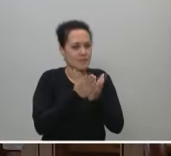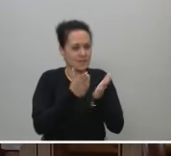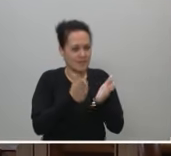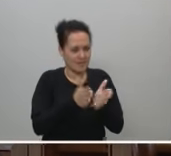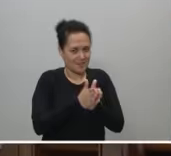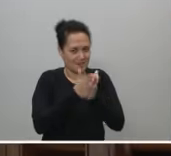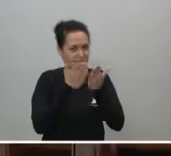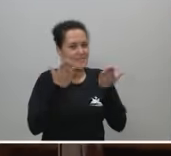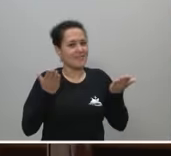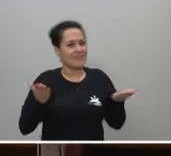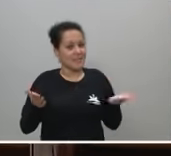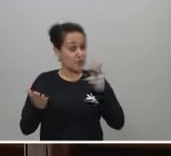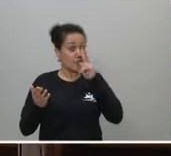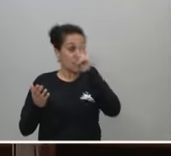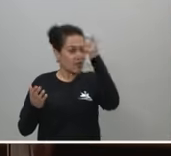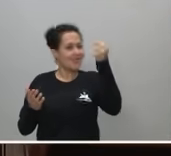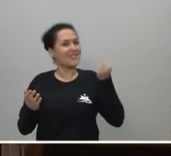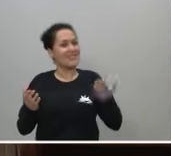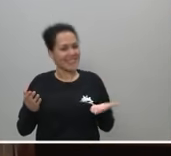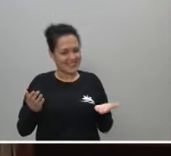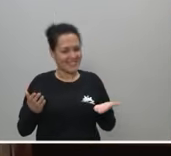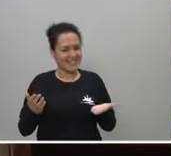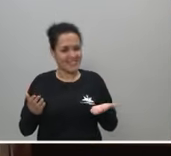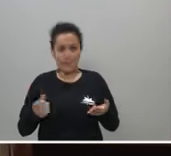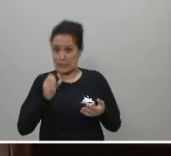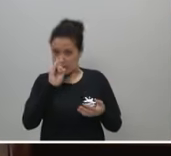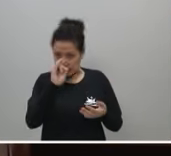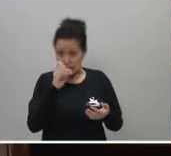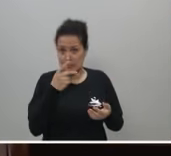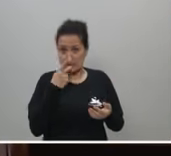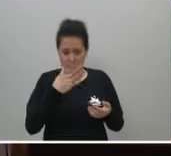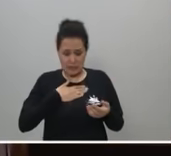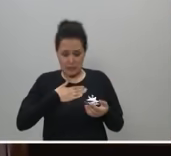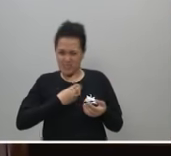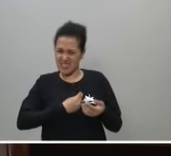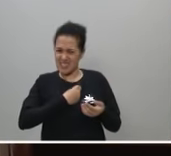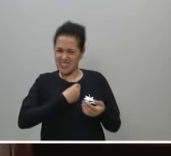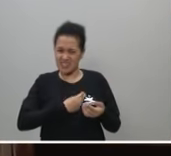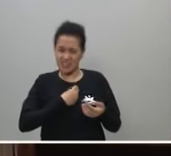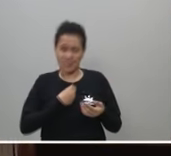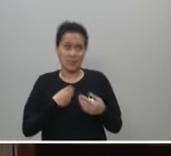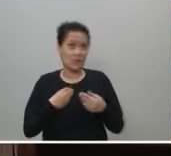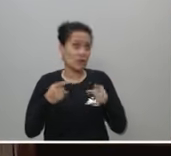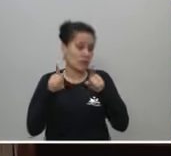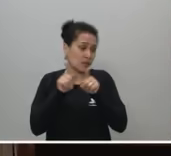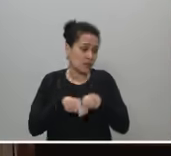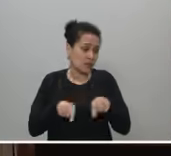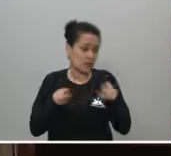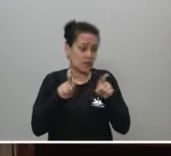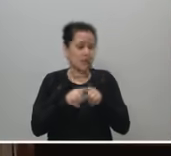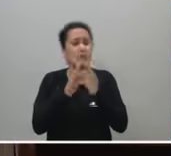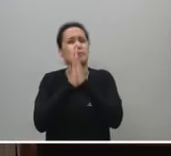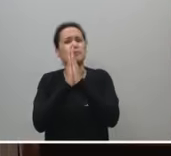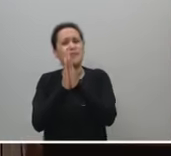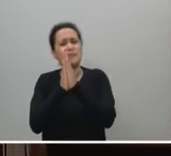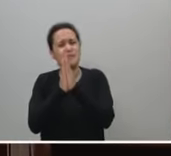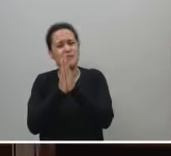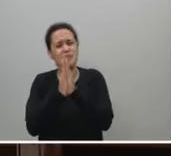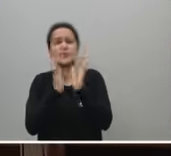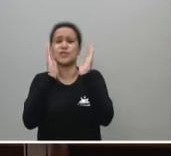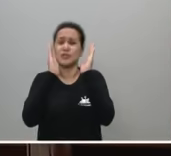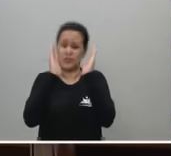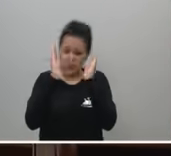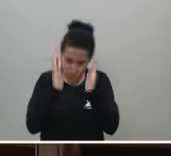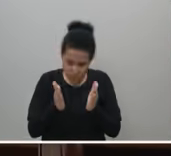você começa, meu Deus, a minha vida está um marasmo, e aqui eu estou falando, por favor, eu já preguei uma vez, que quando você está